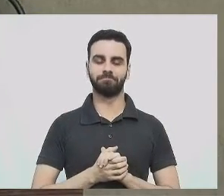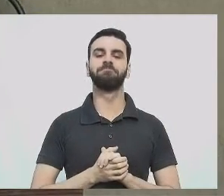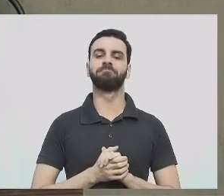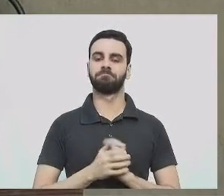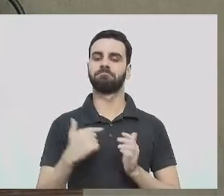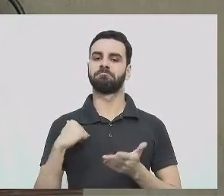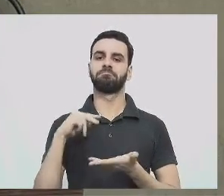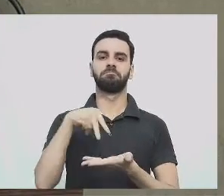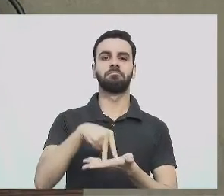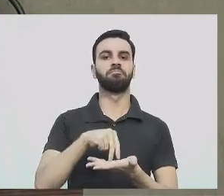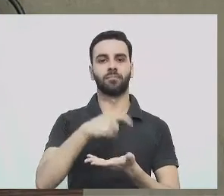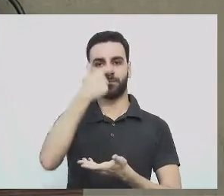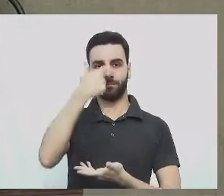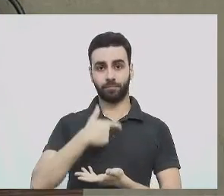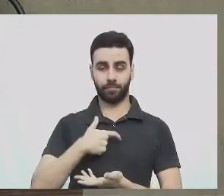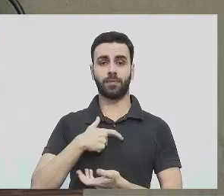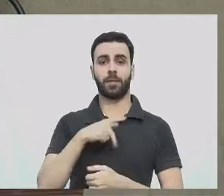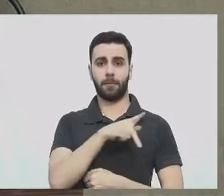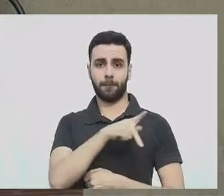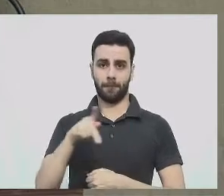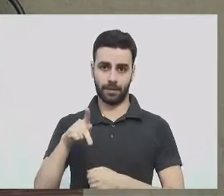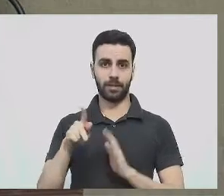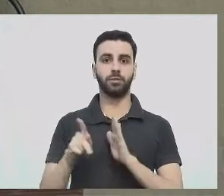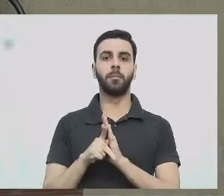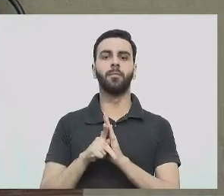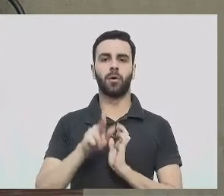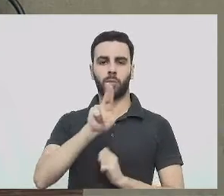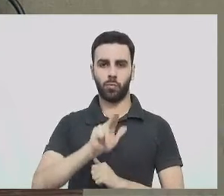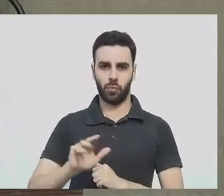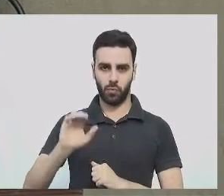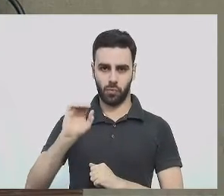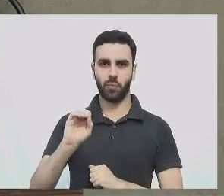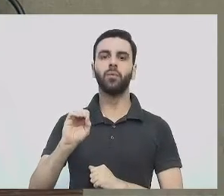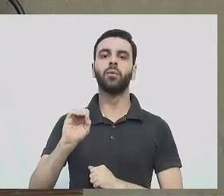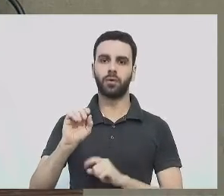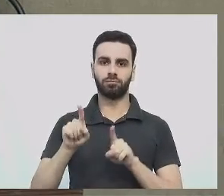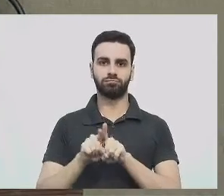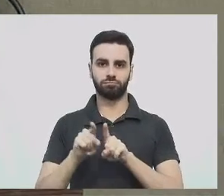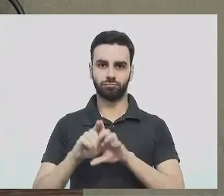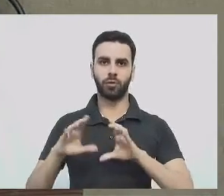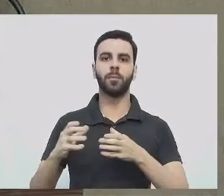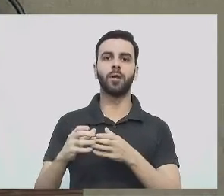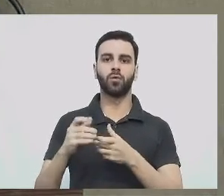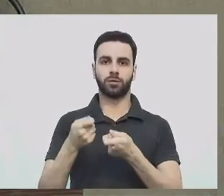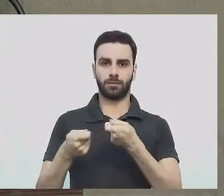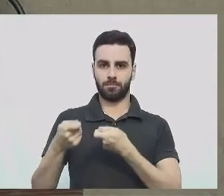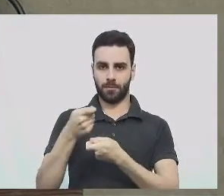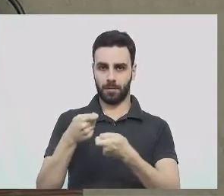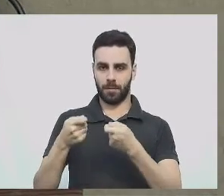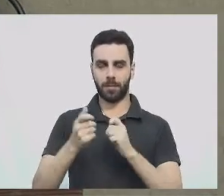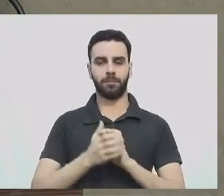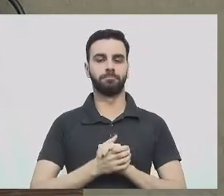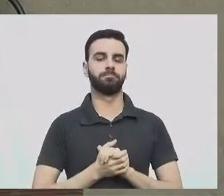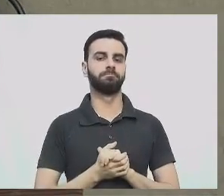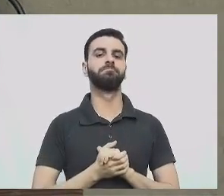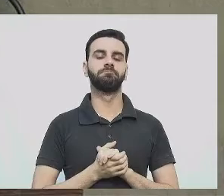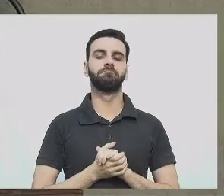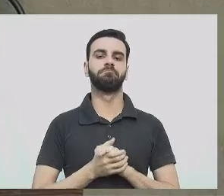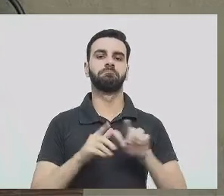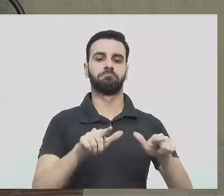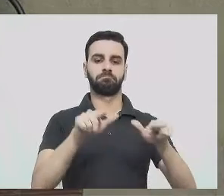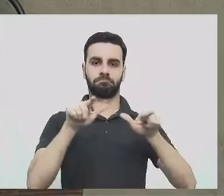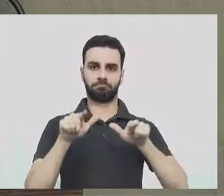venho aqui na condição de presidente da Univiçosa e de seu conselho diretor para receber